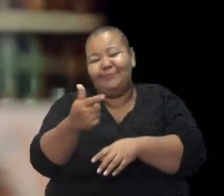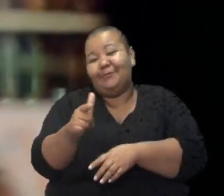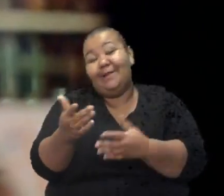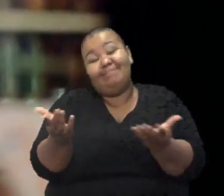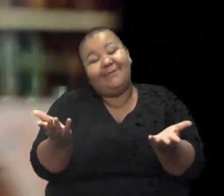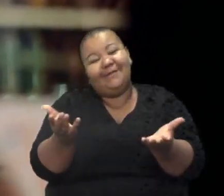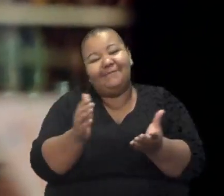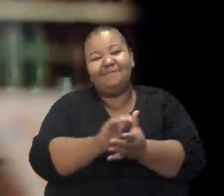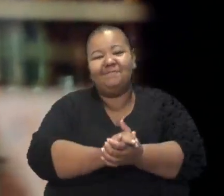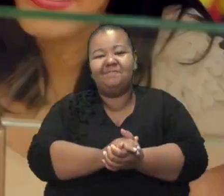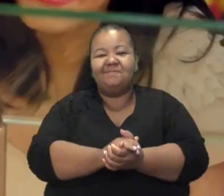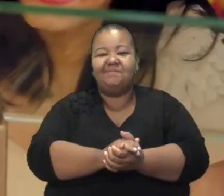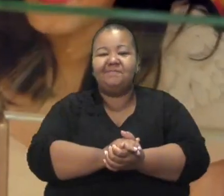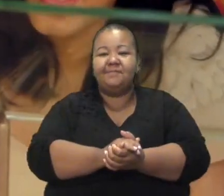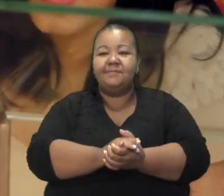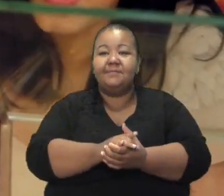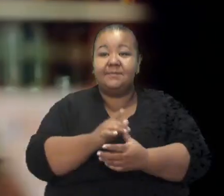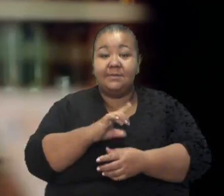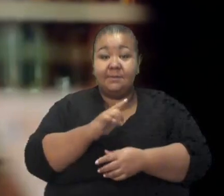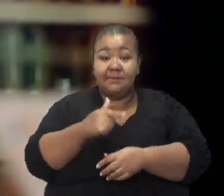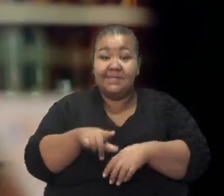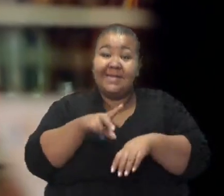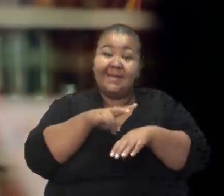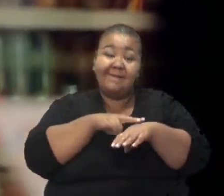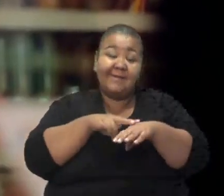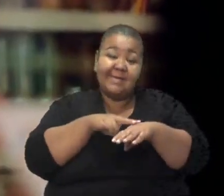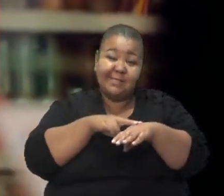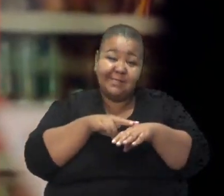aí. Tá, mas você tem da verde?